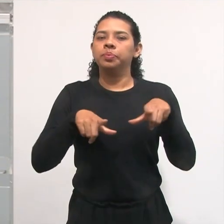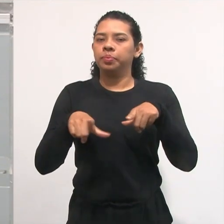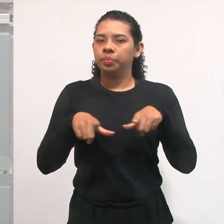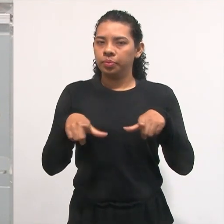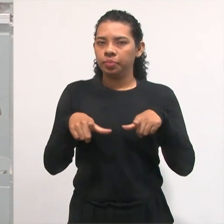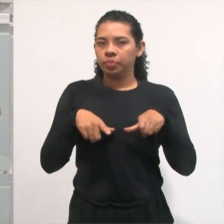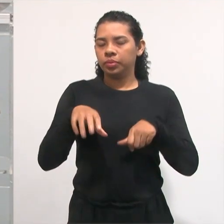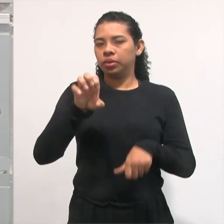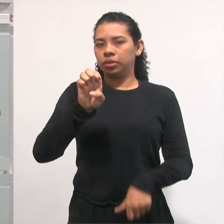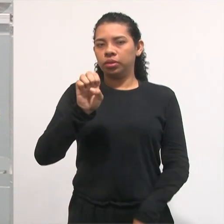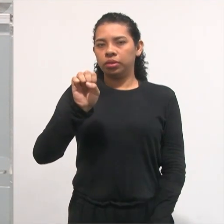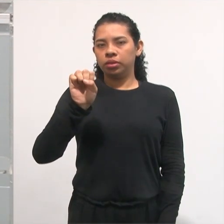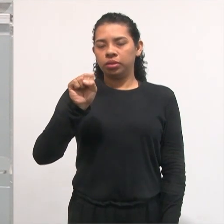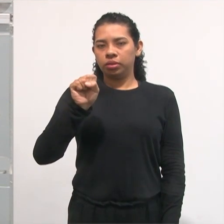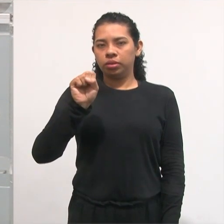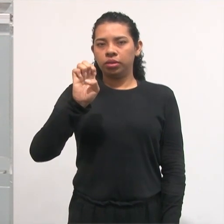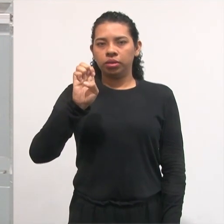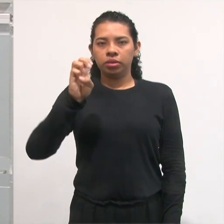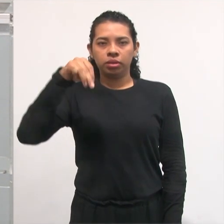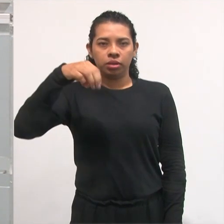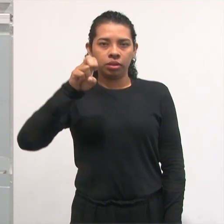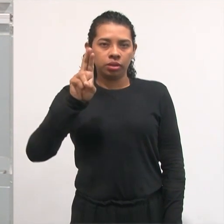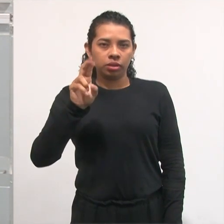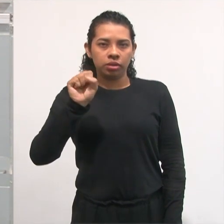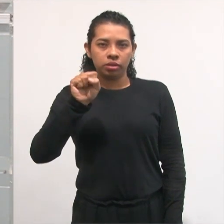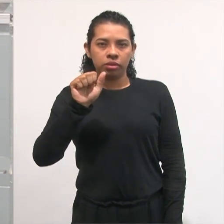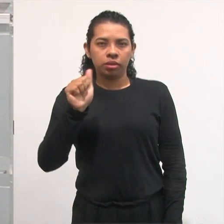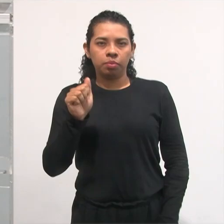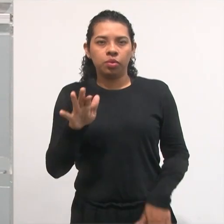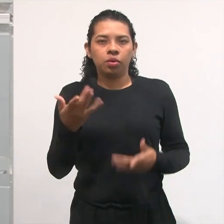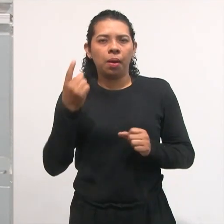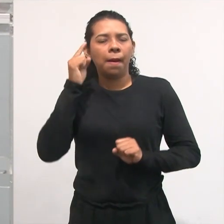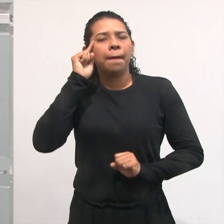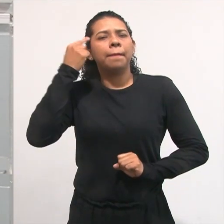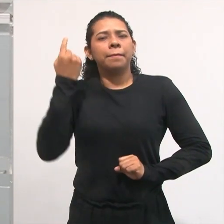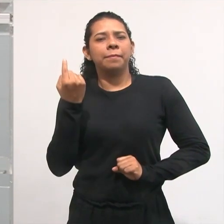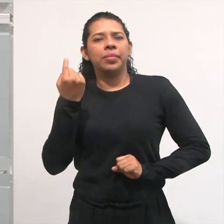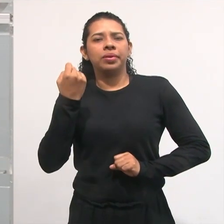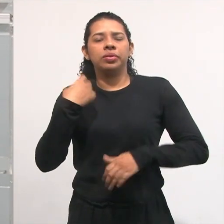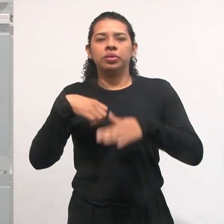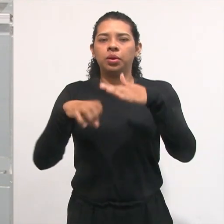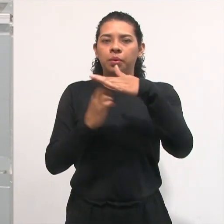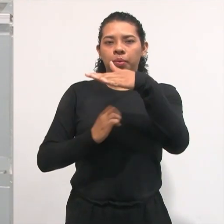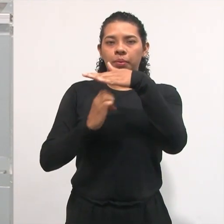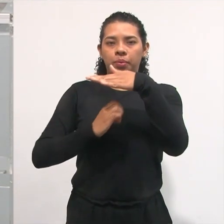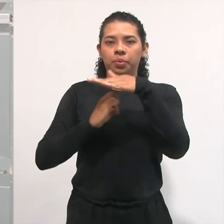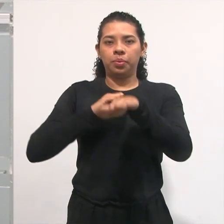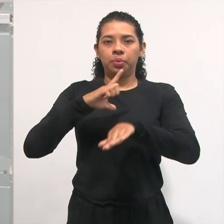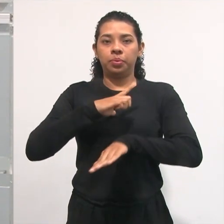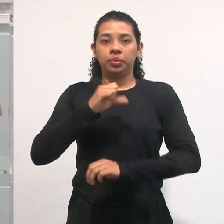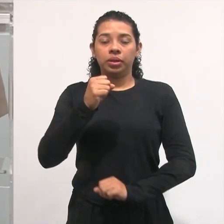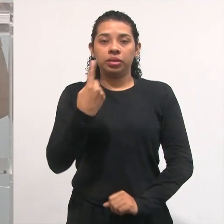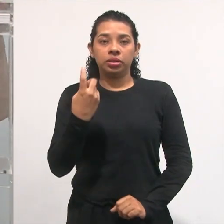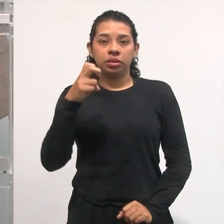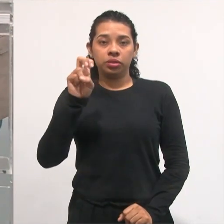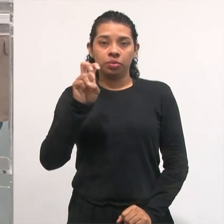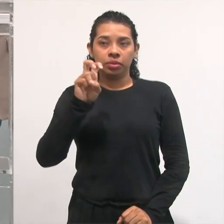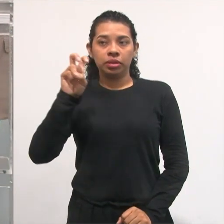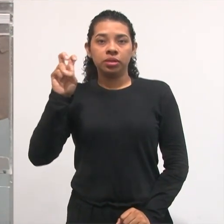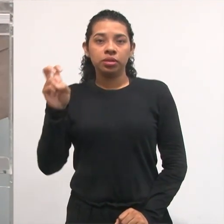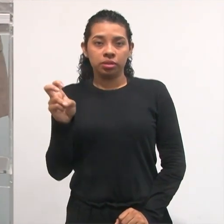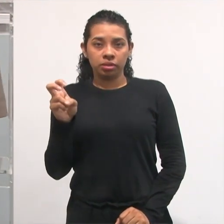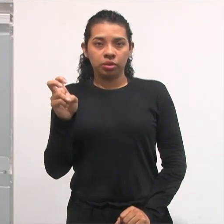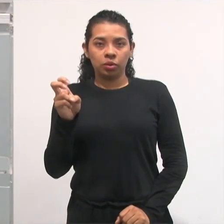CEMUSA, ok? Mas digamos que a CEMUSA do seu município tem lá 150 servidores. Imagina a CEMUSA aqui de Porto Velho, deve ter